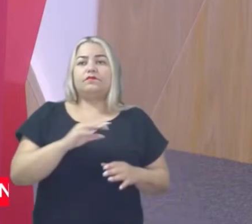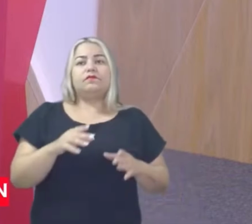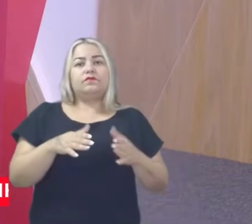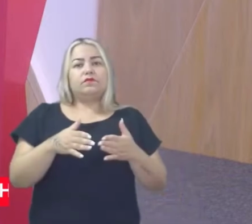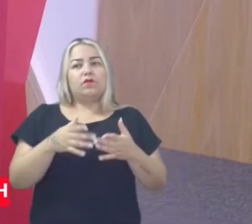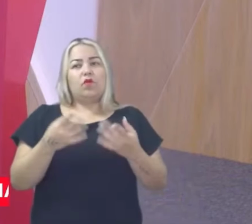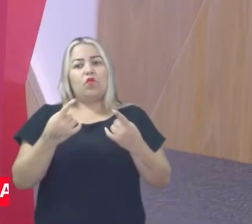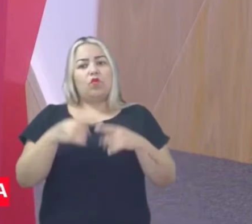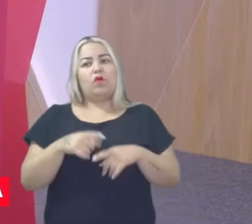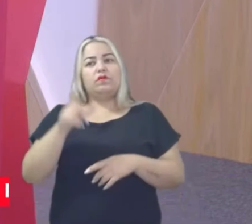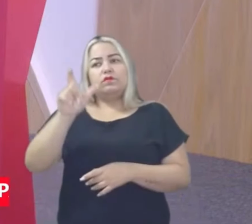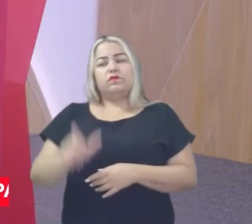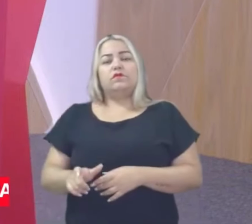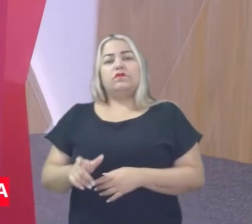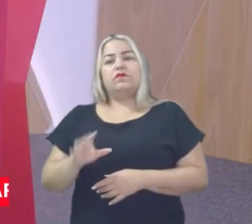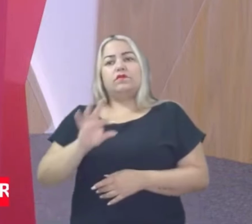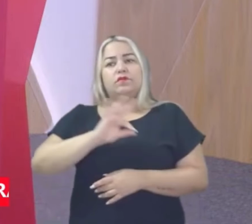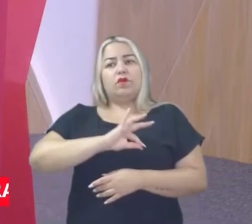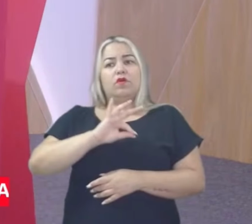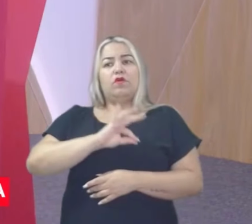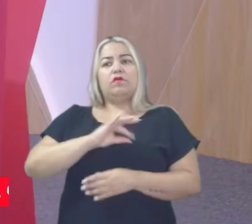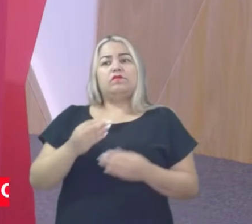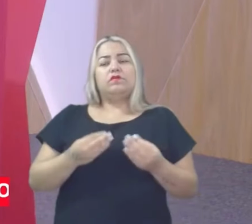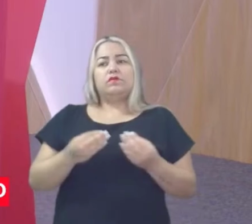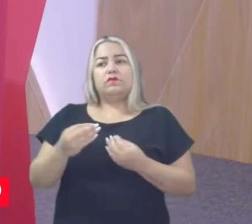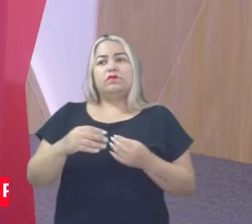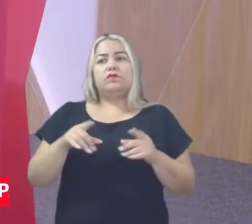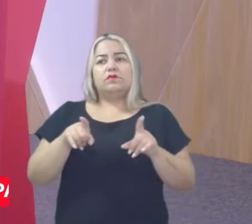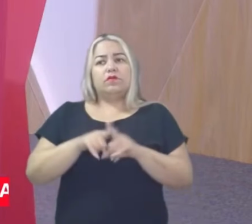policial. Como fortalecer esses órgãos de